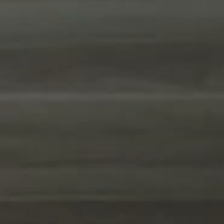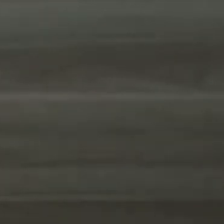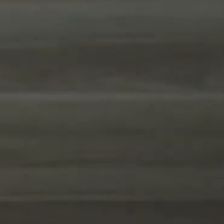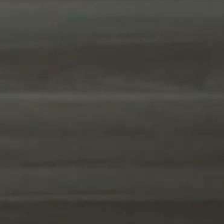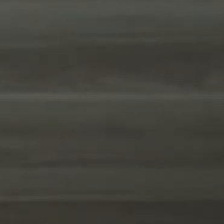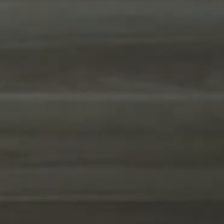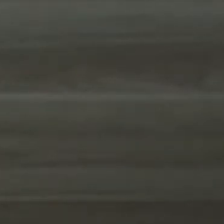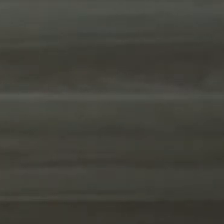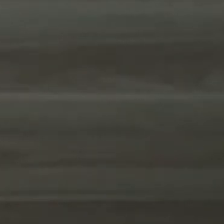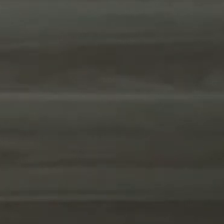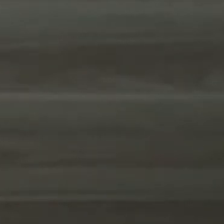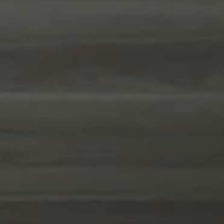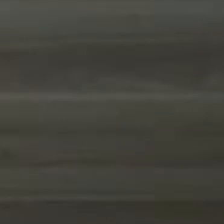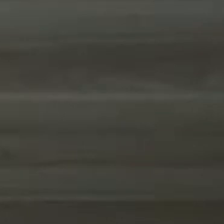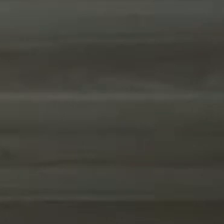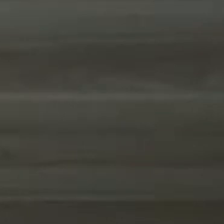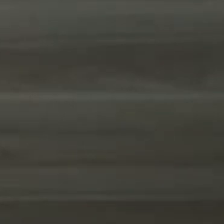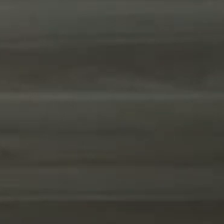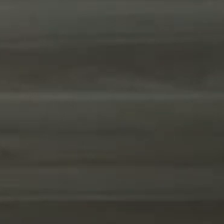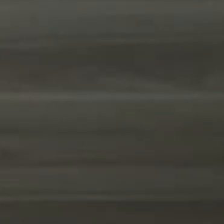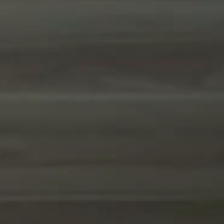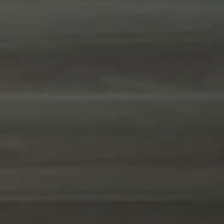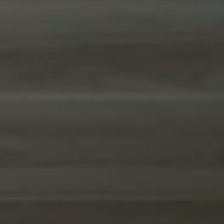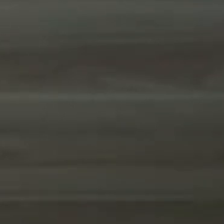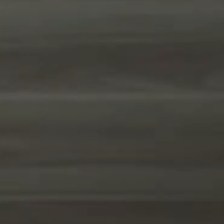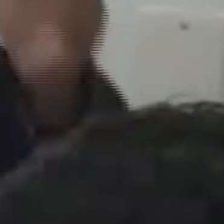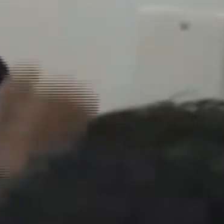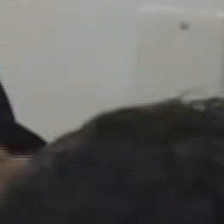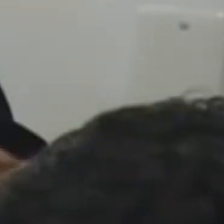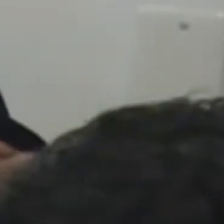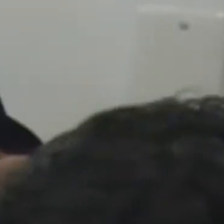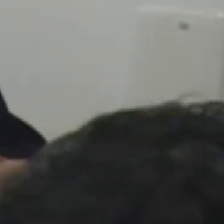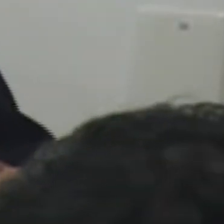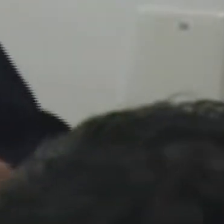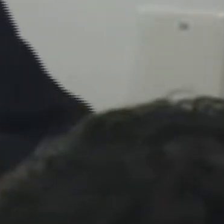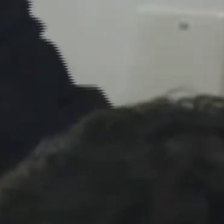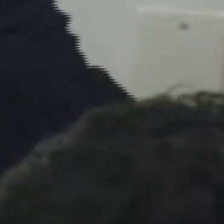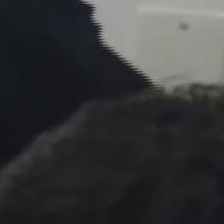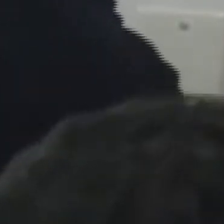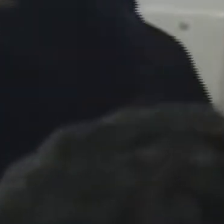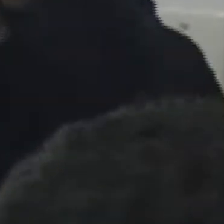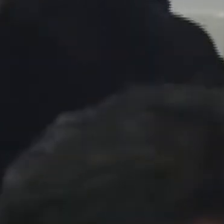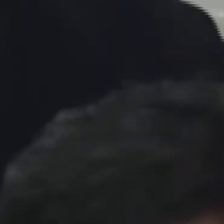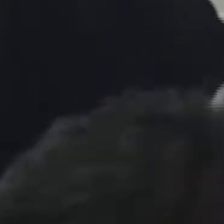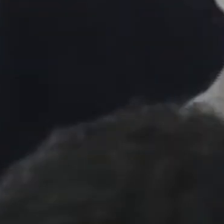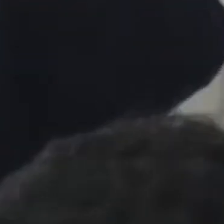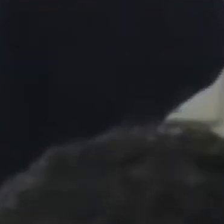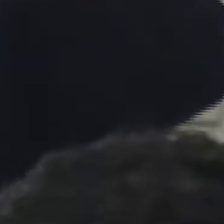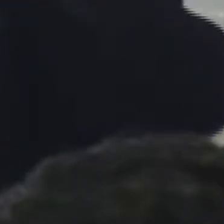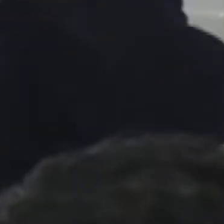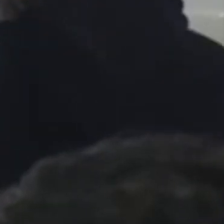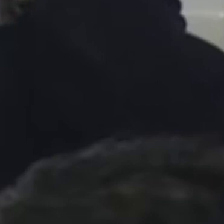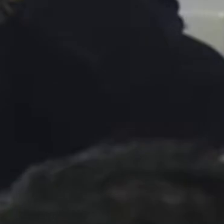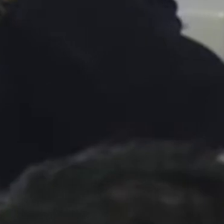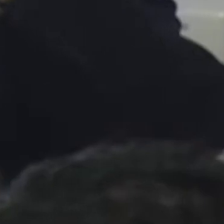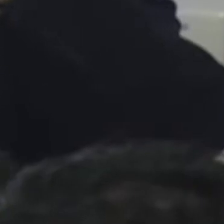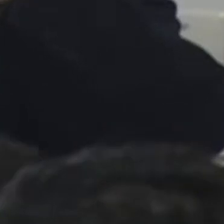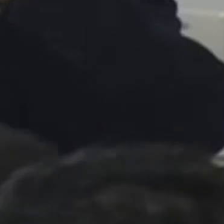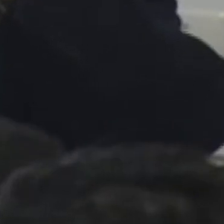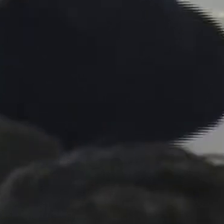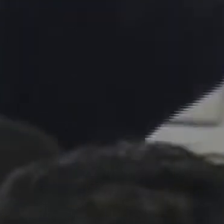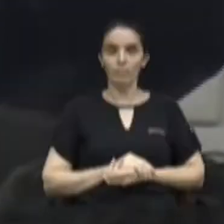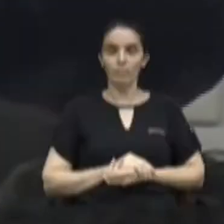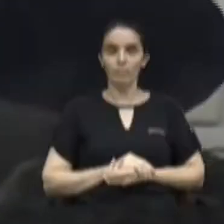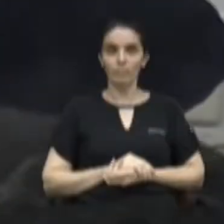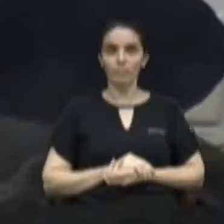fazer esse complemento, nobre vereador. Obrigado, vereador. E gostaria de parabenizar essa casa.